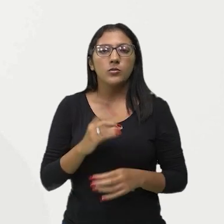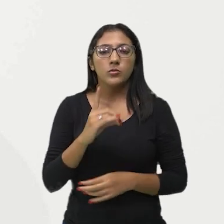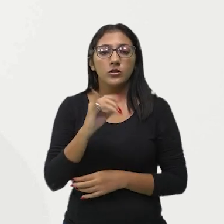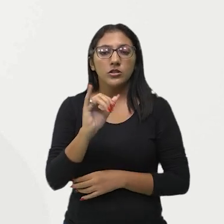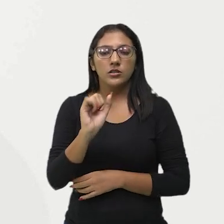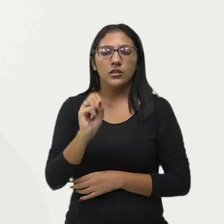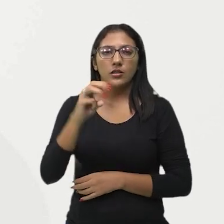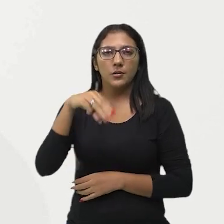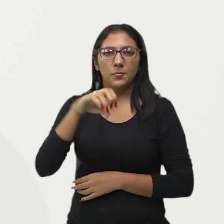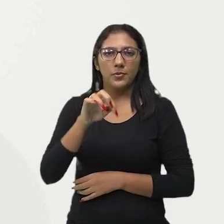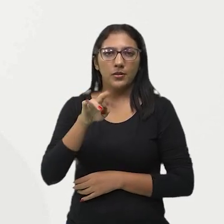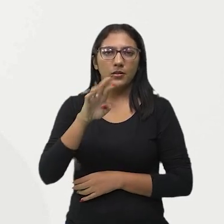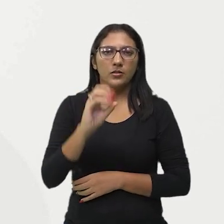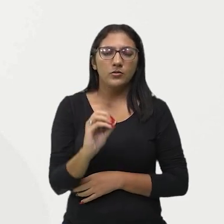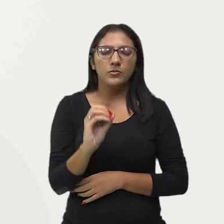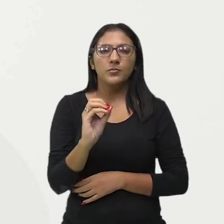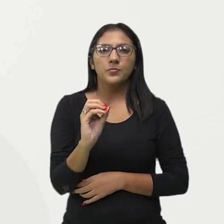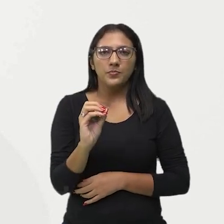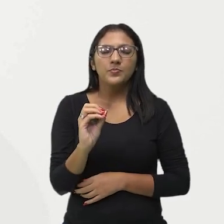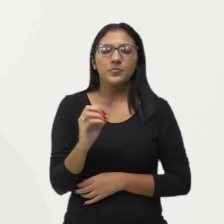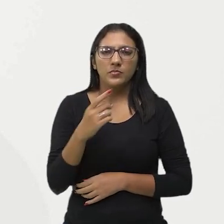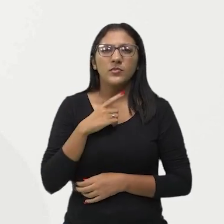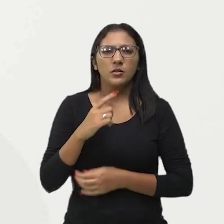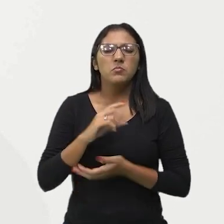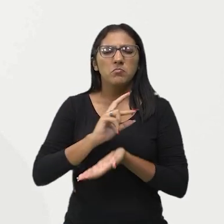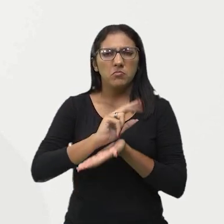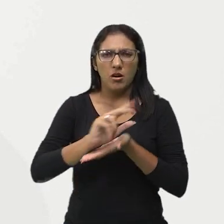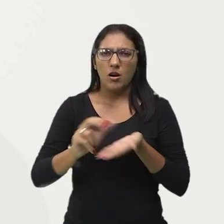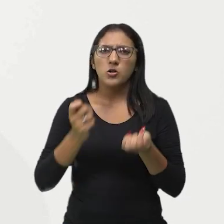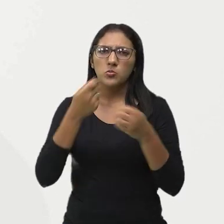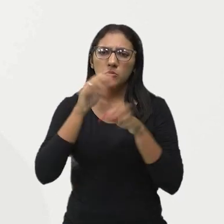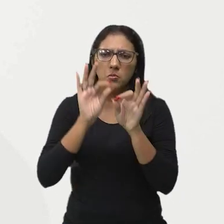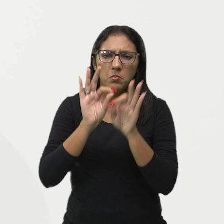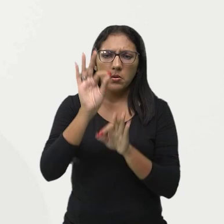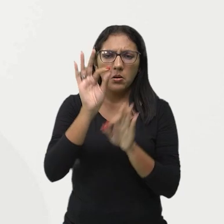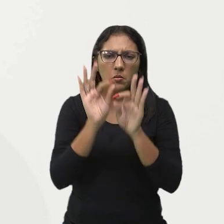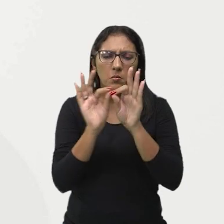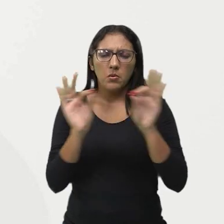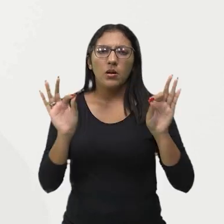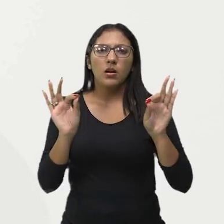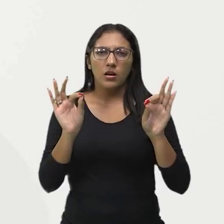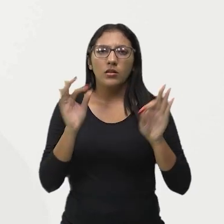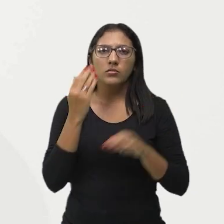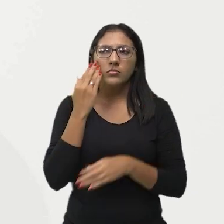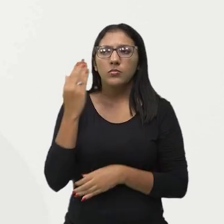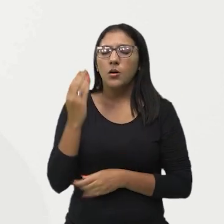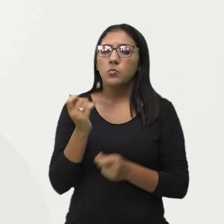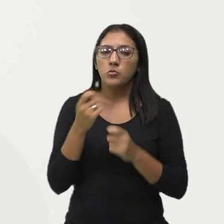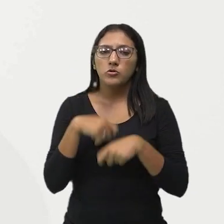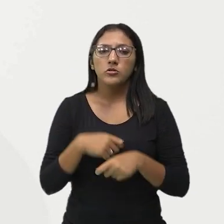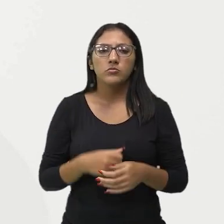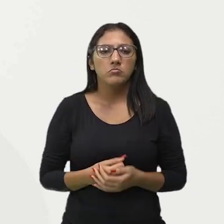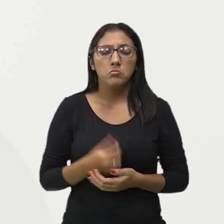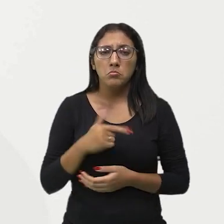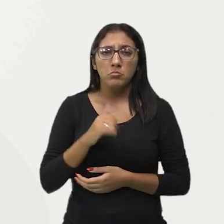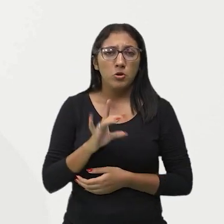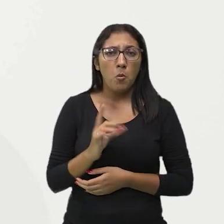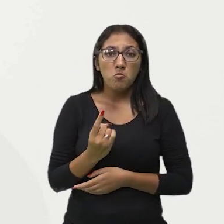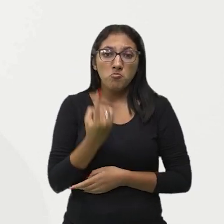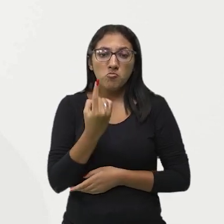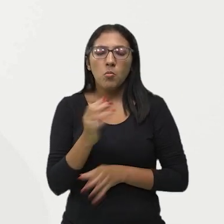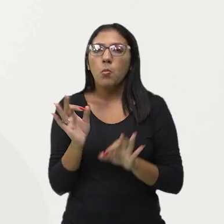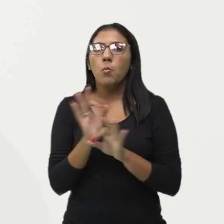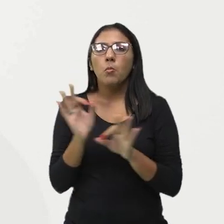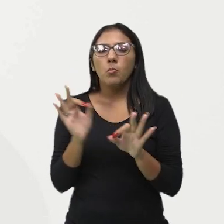vários segmentos que são diâmetros na nossa circunferência. Não tem apenas um, mas, claro, para nosso efeito